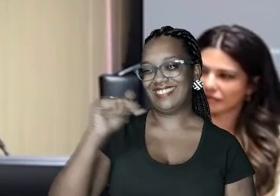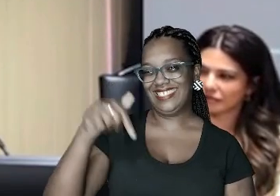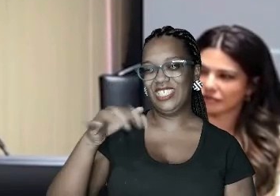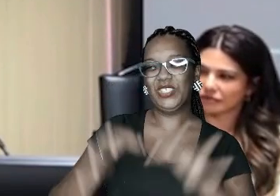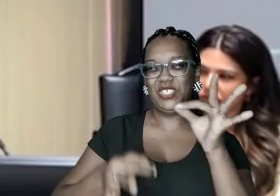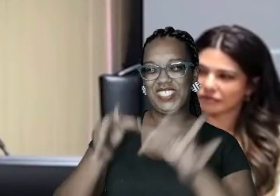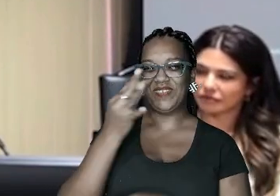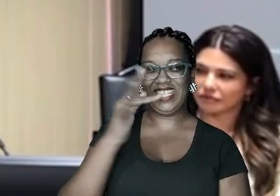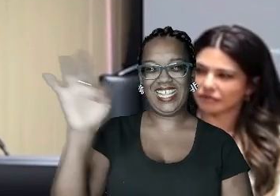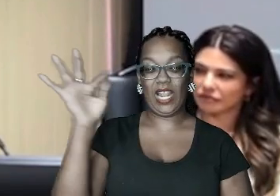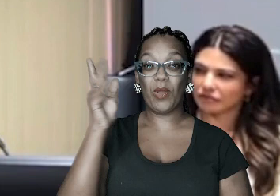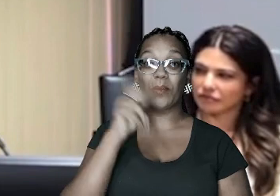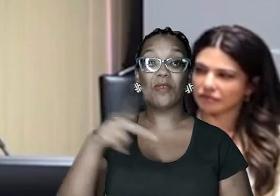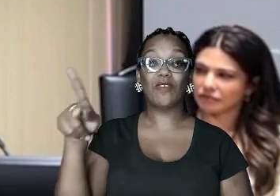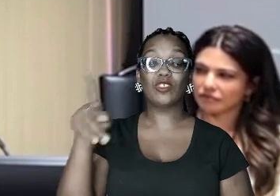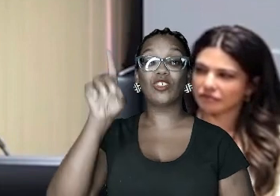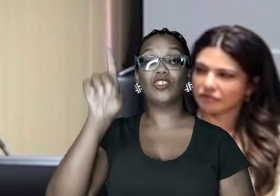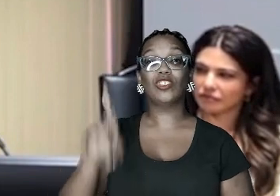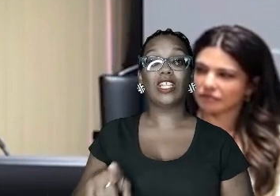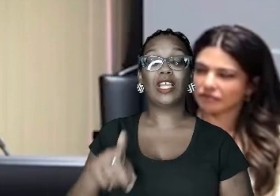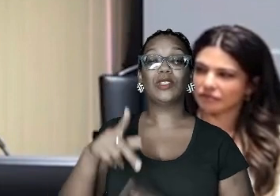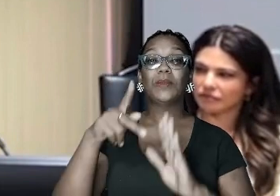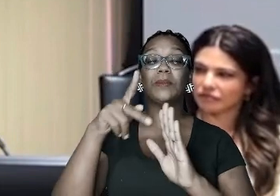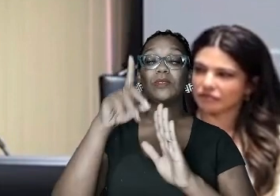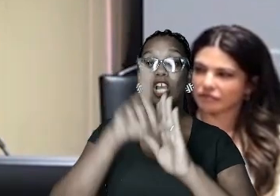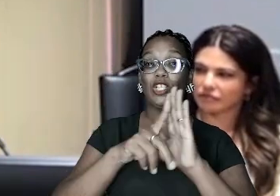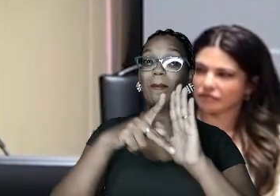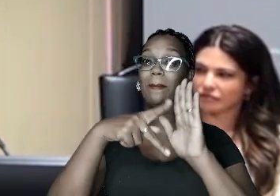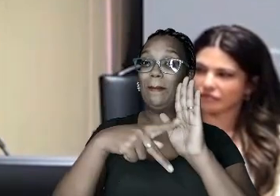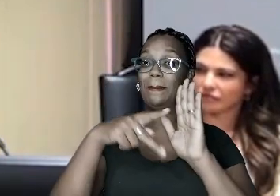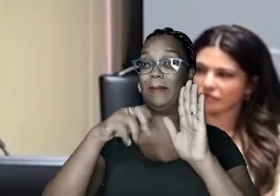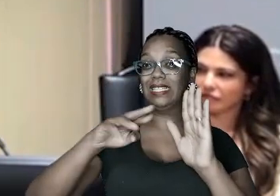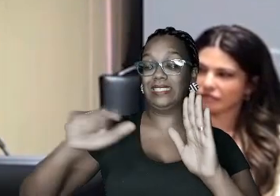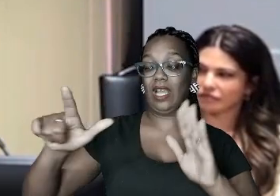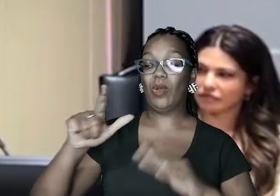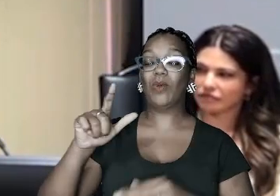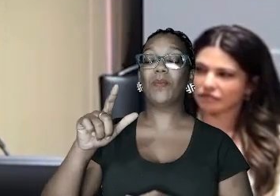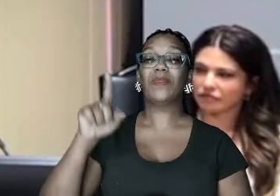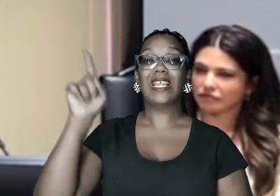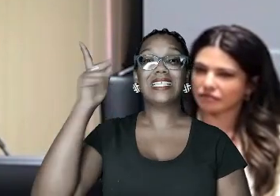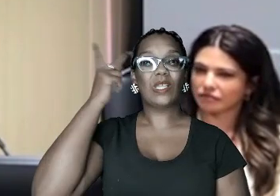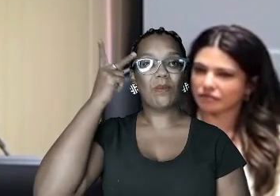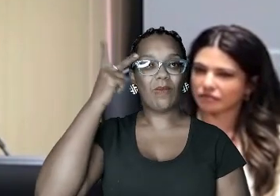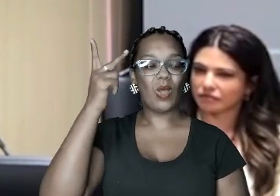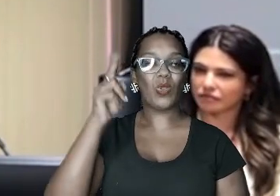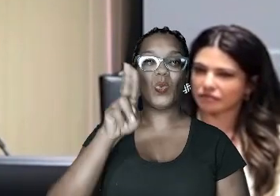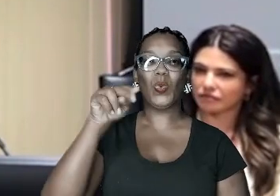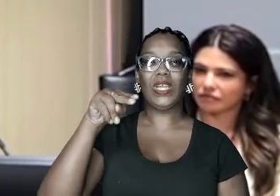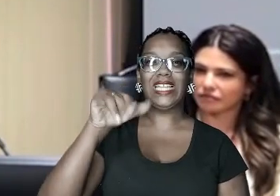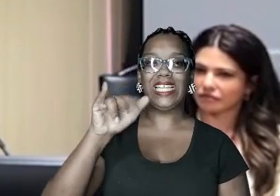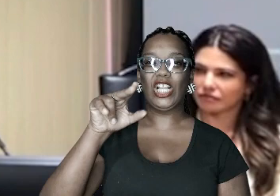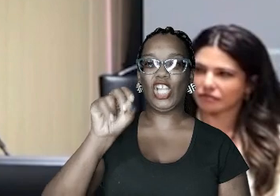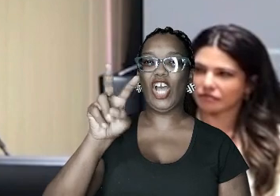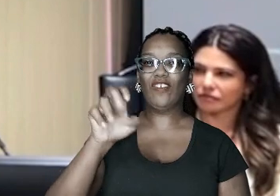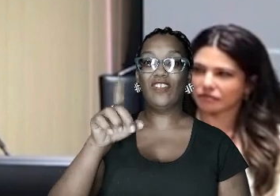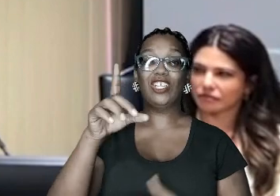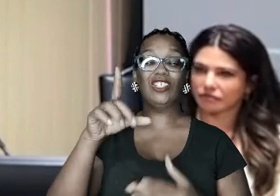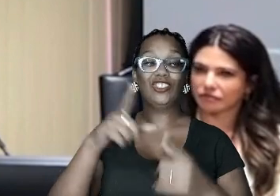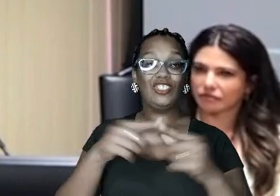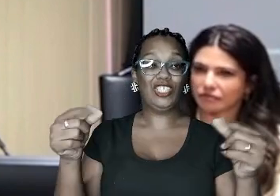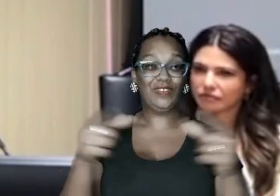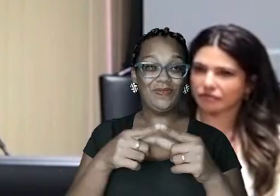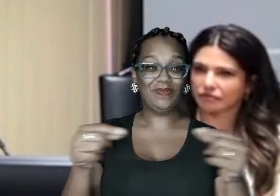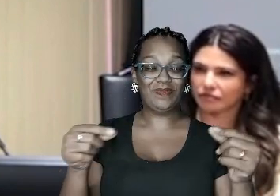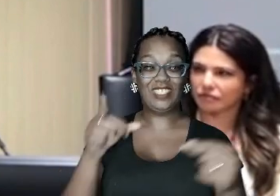professor de direito penal FGV de São Paulo da Uninove do idp do Distrito Federal é Mestre Doutor em Direito